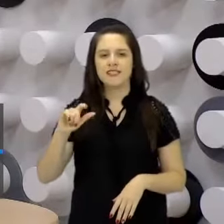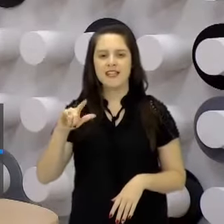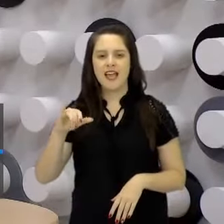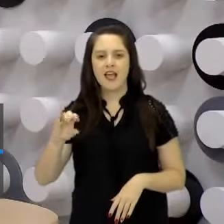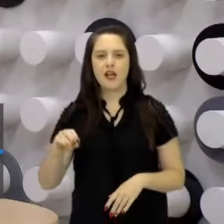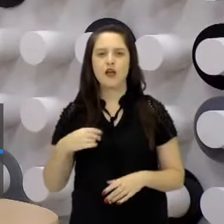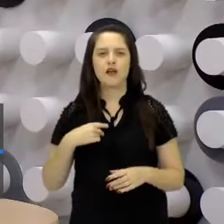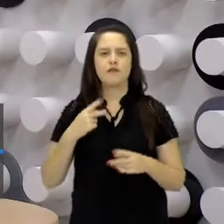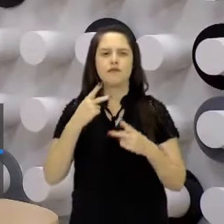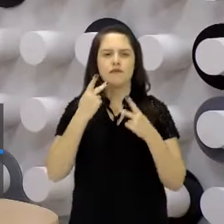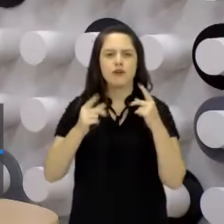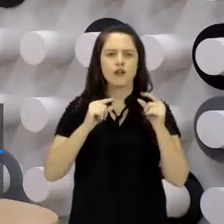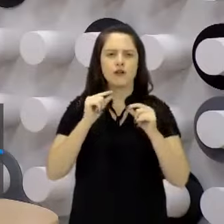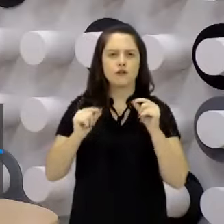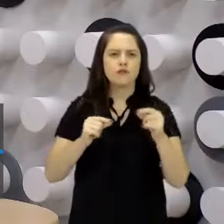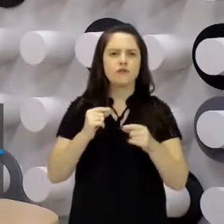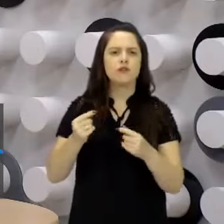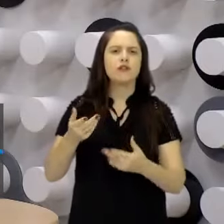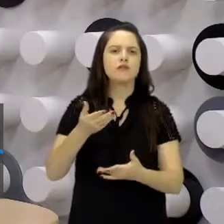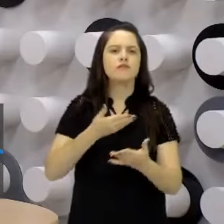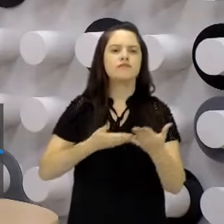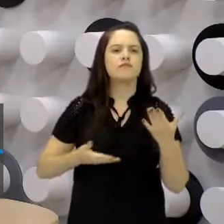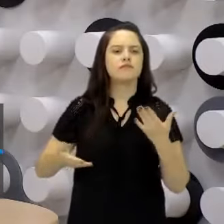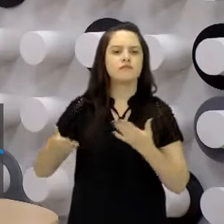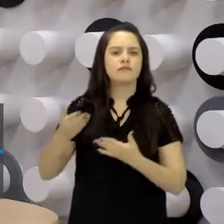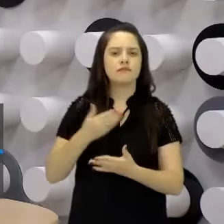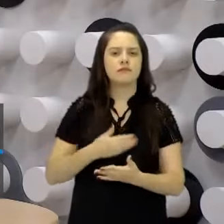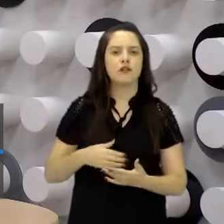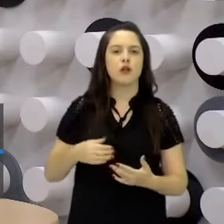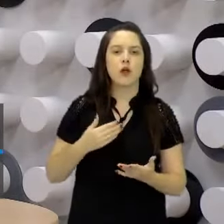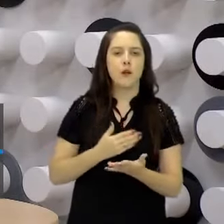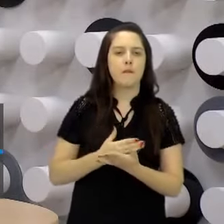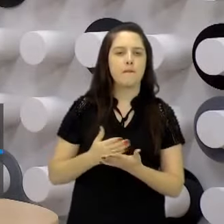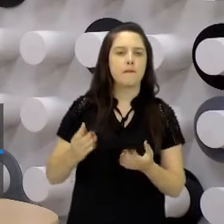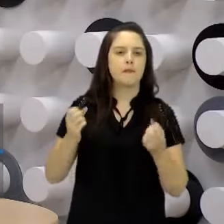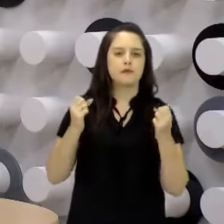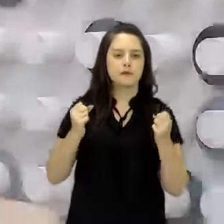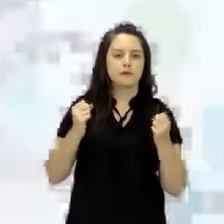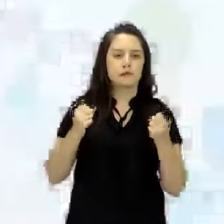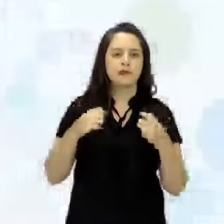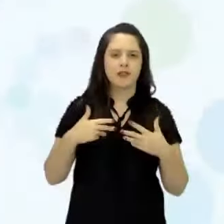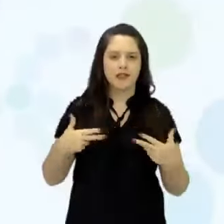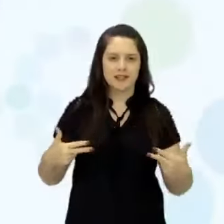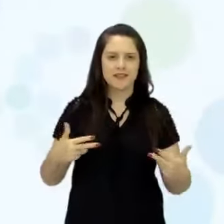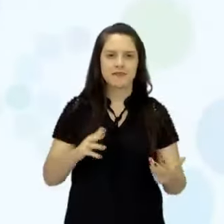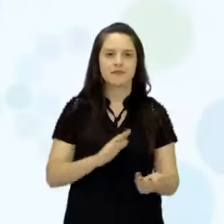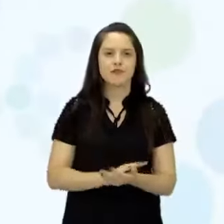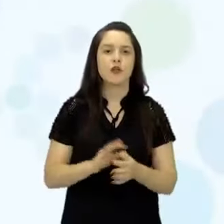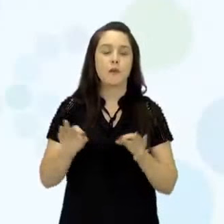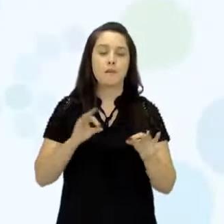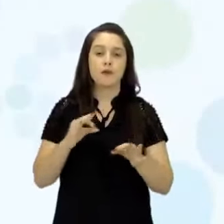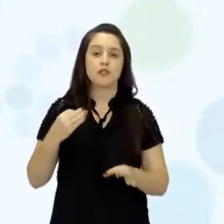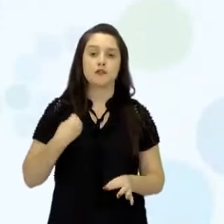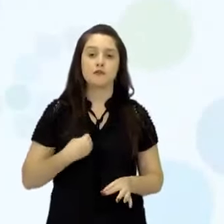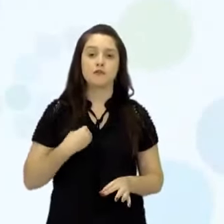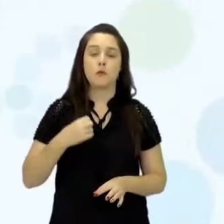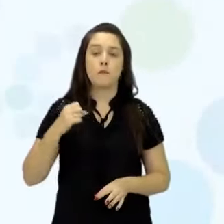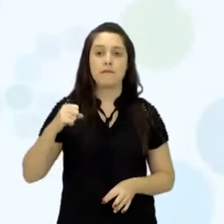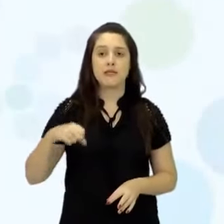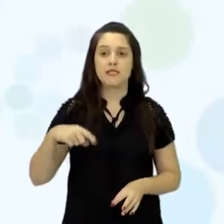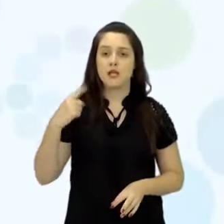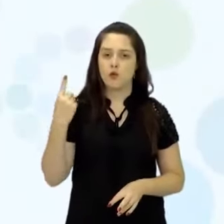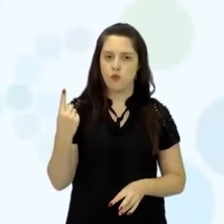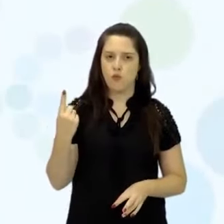trazendo uma reflexão sobre os nossos superpoderes. Olha só na tela para vocês. Projeto de vida, missão